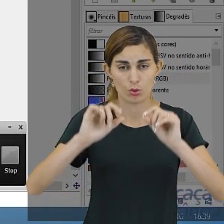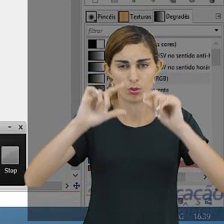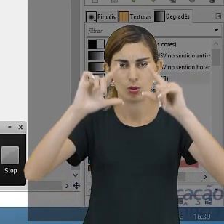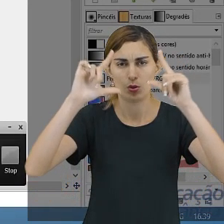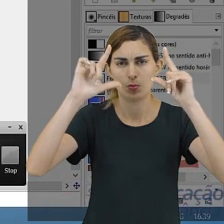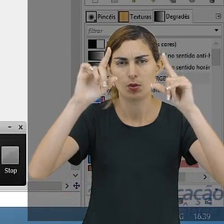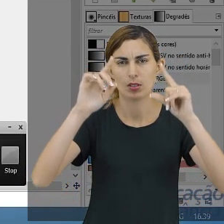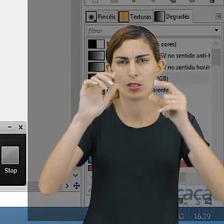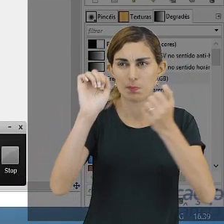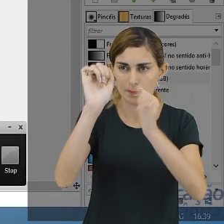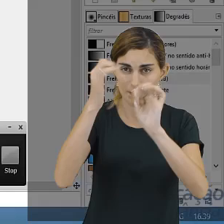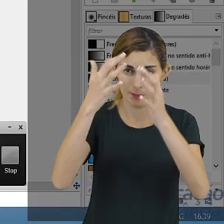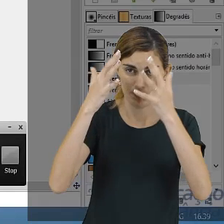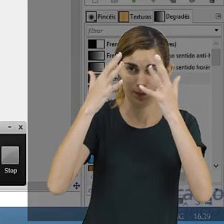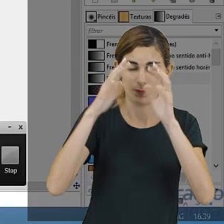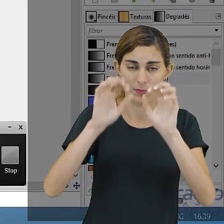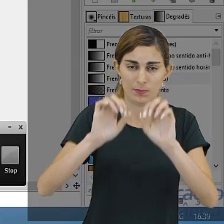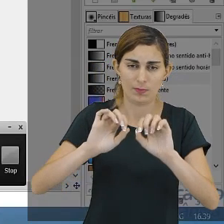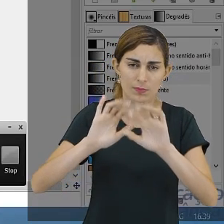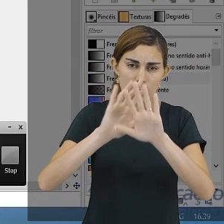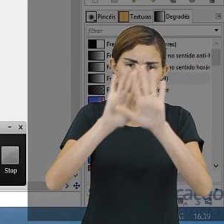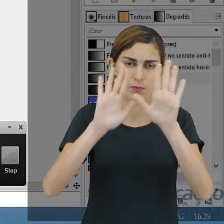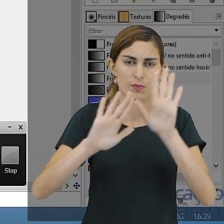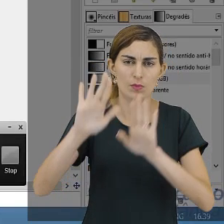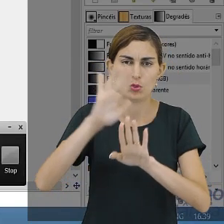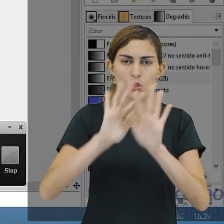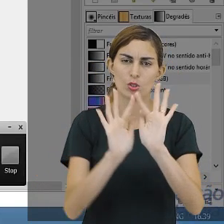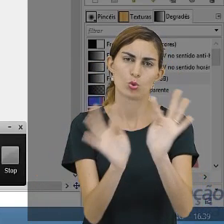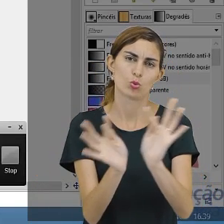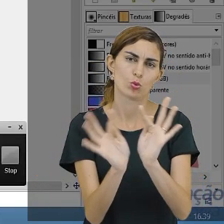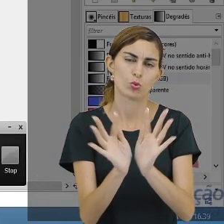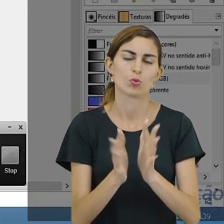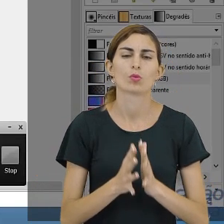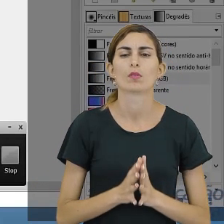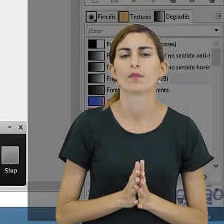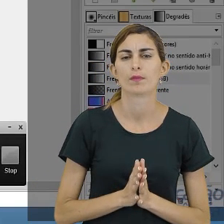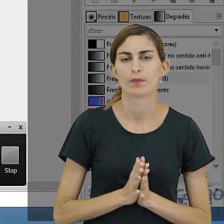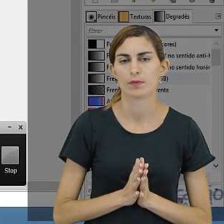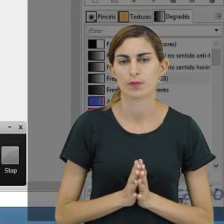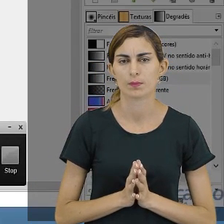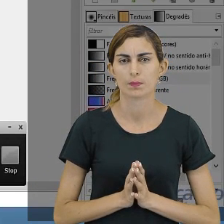aumentar um pouquinho o brilho para dar um contraste, ficar um pouquinho mais claro.